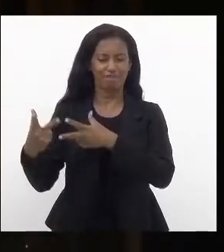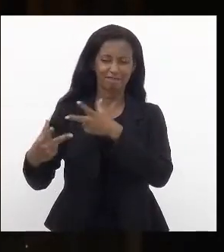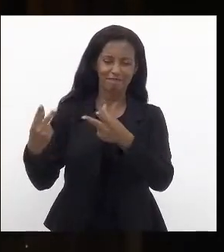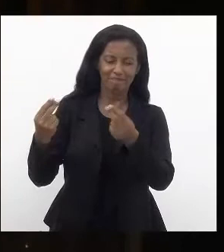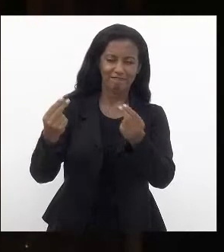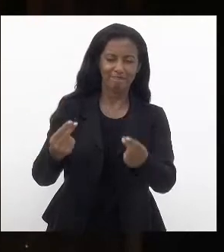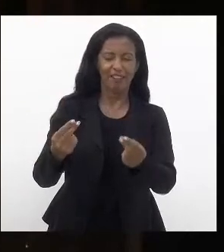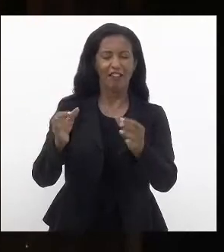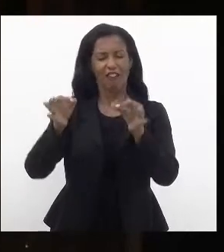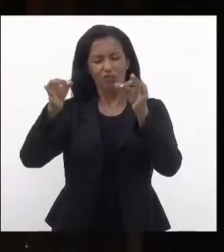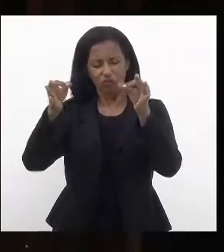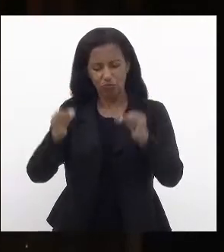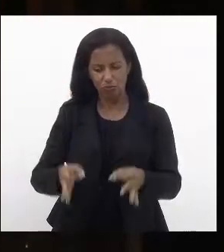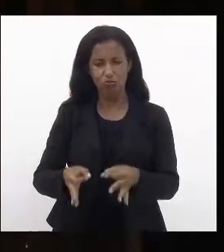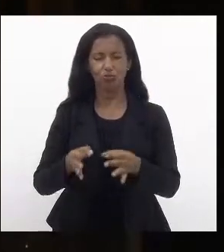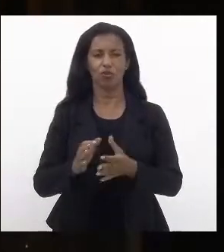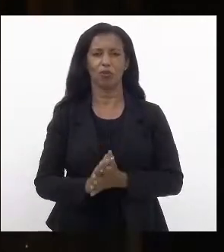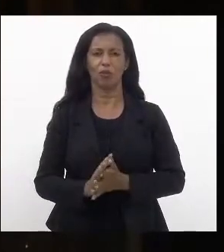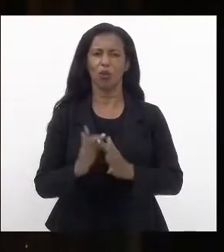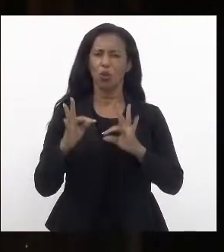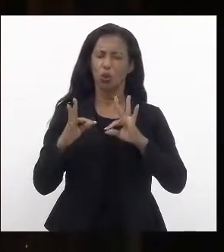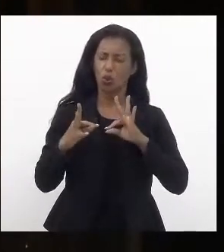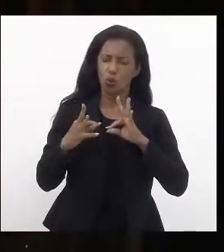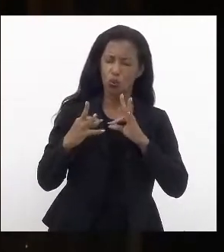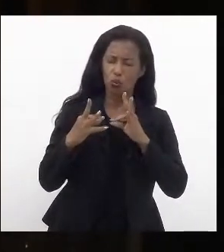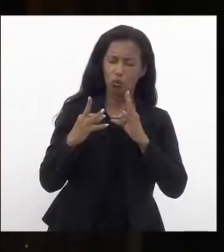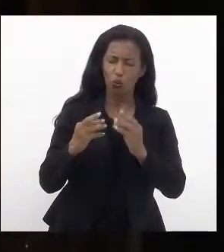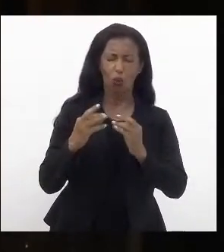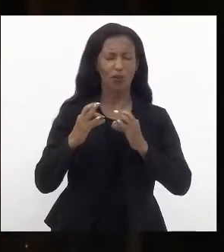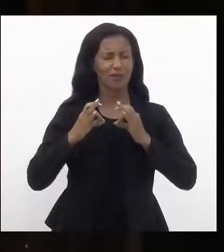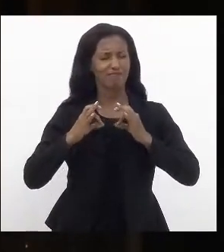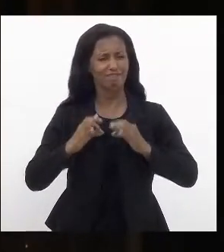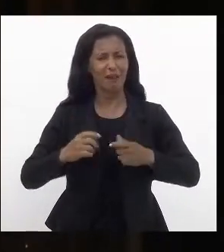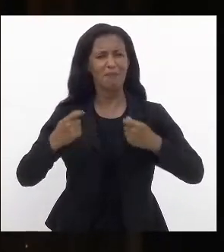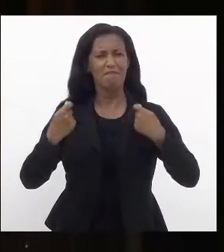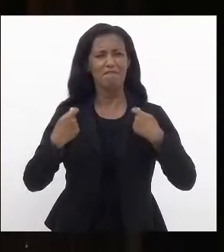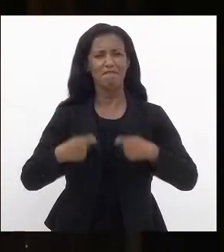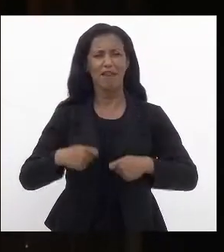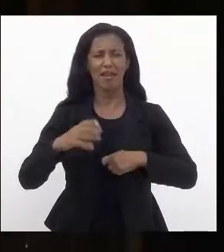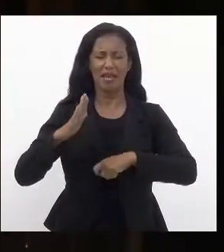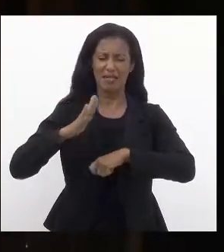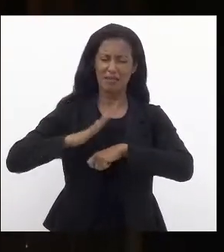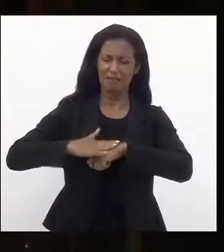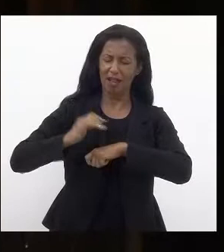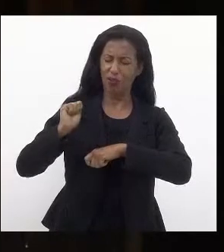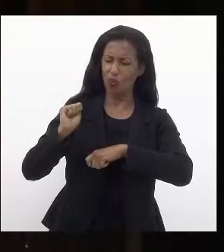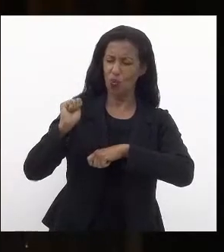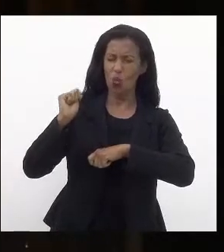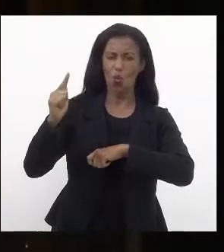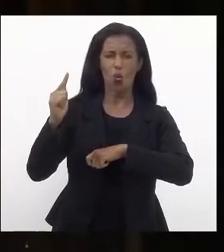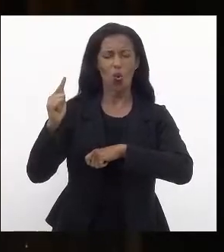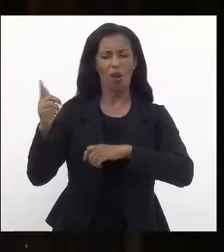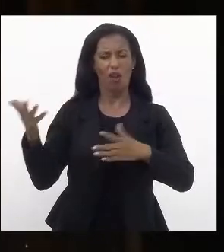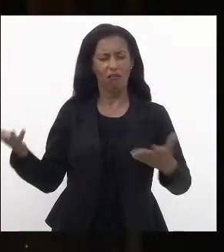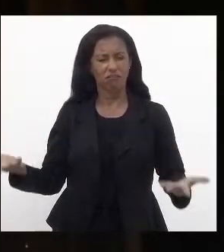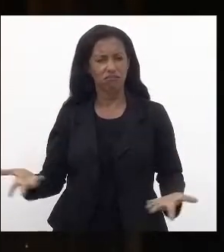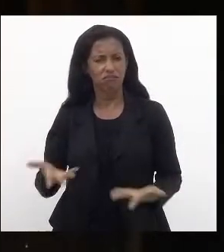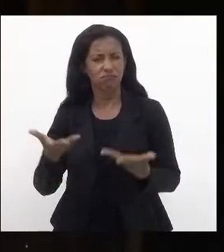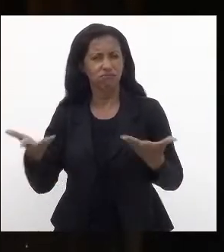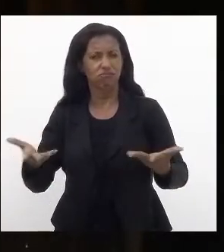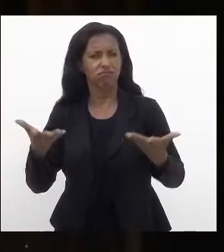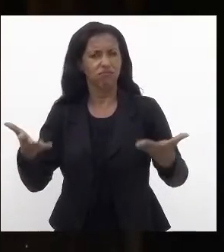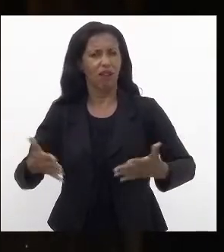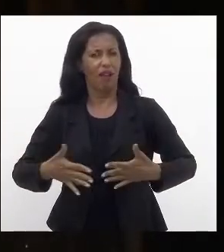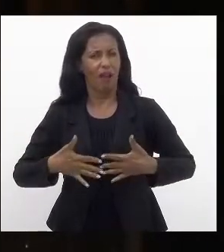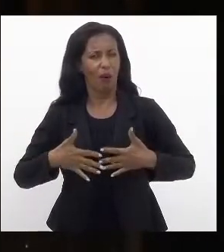é justamente, com toda a justiça, merece, além dessa homenagem, né, merece o